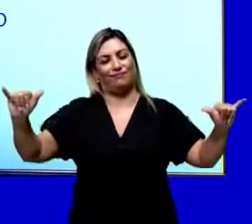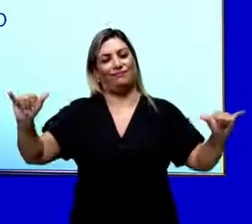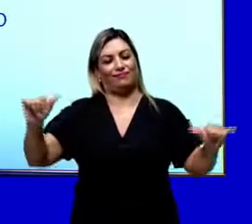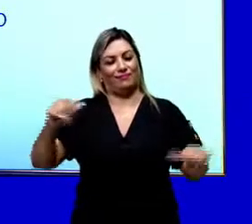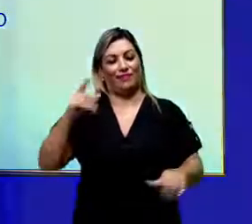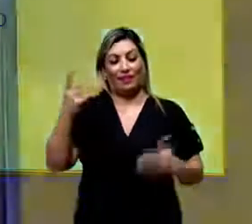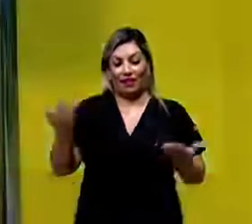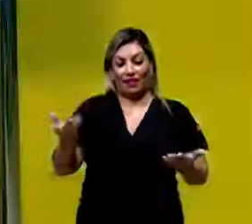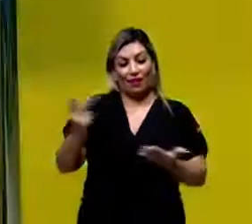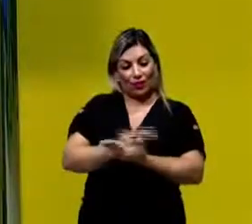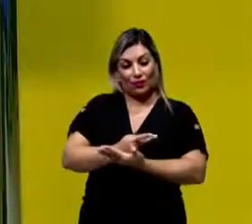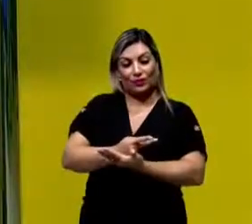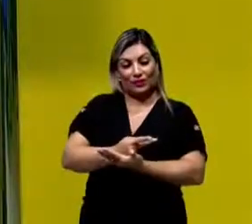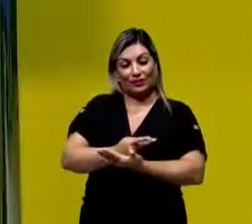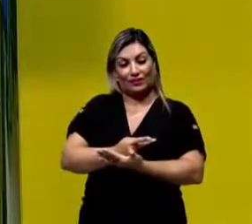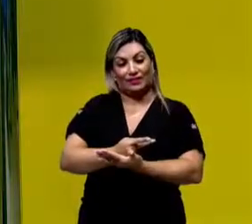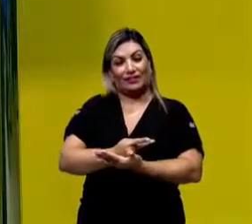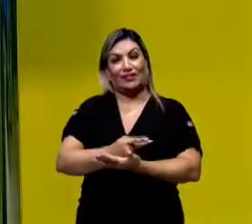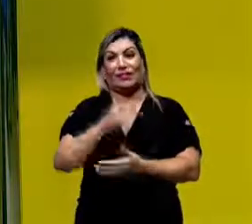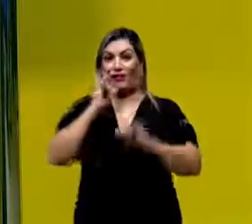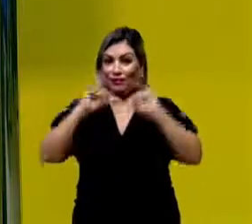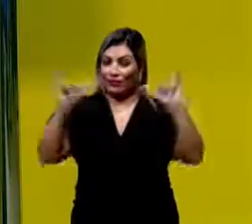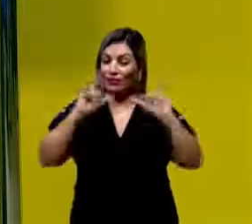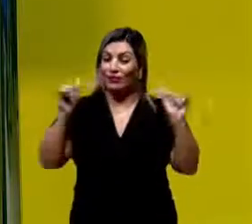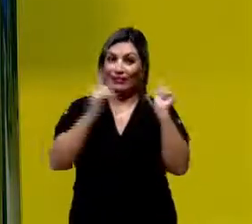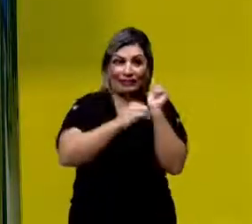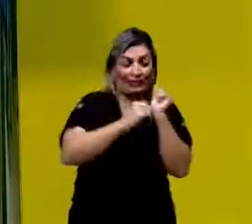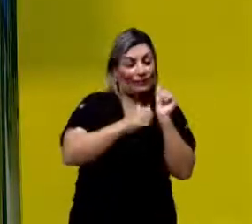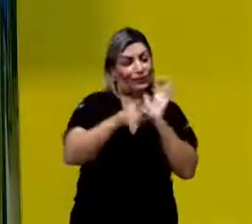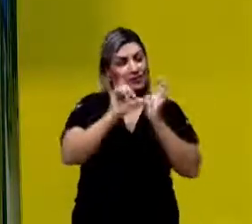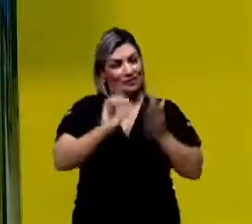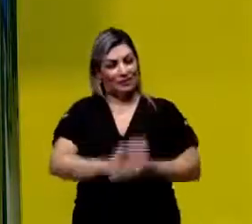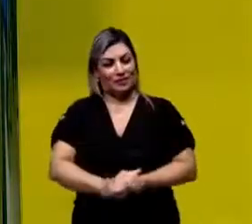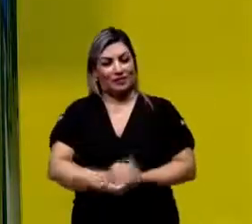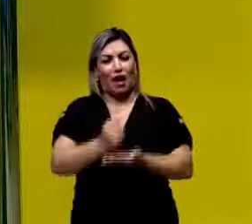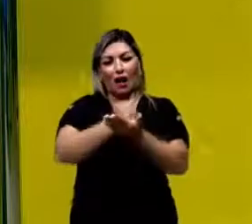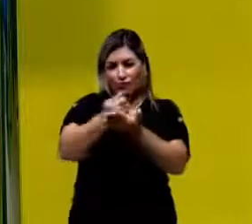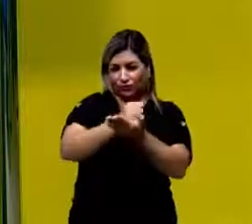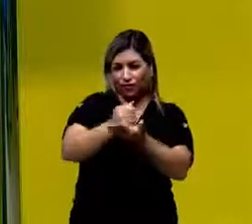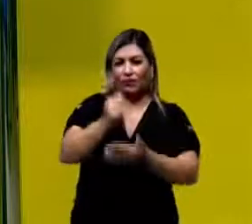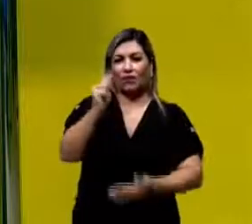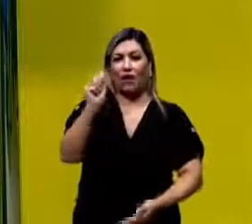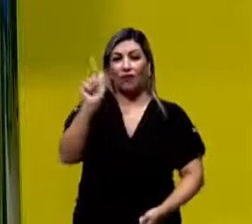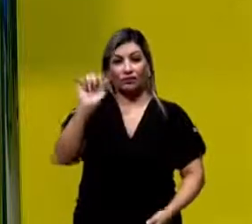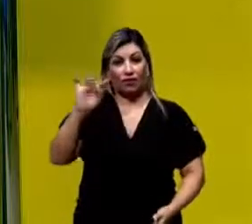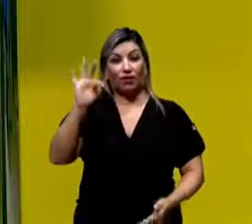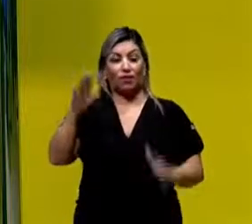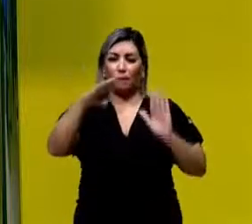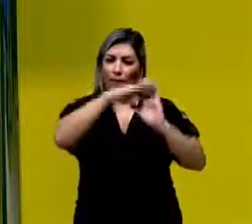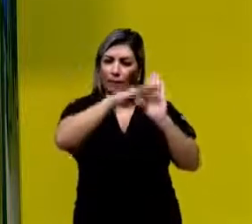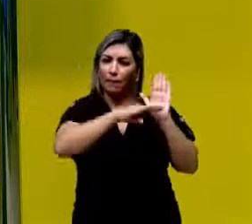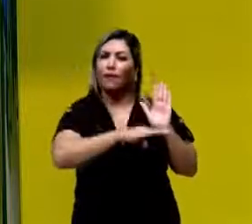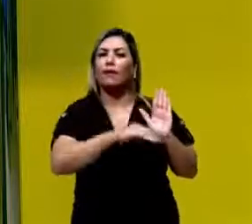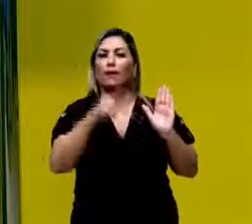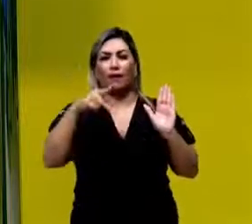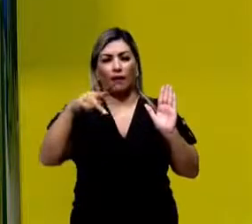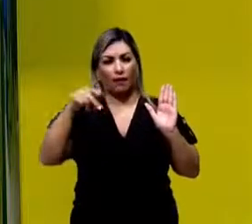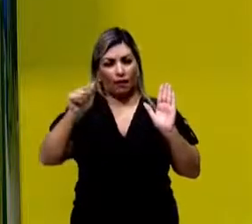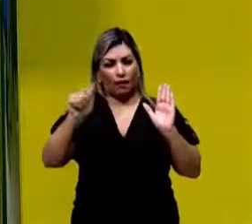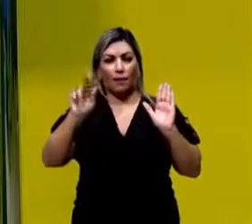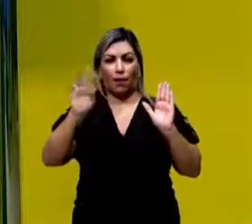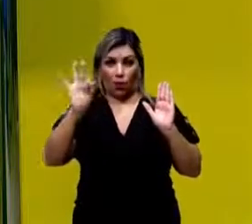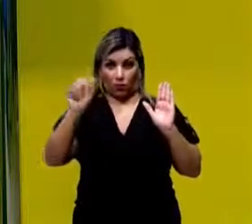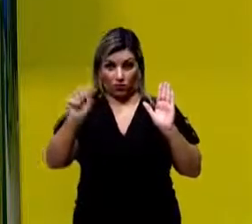né Sai sai ali meio escapulida notícia uma agenda que é uma pauta jornalística